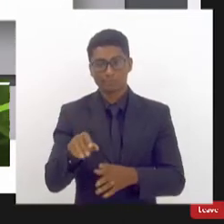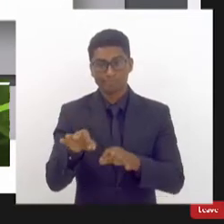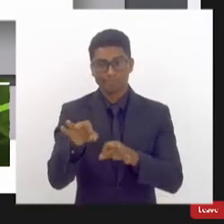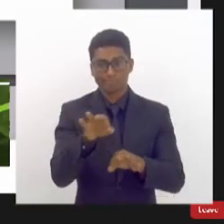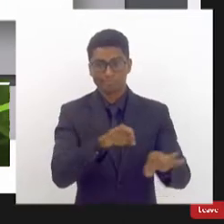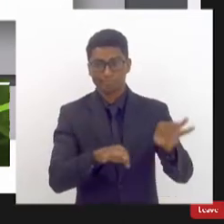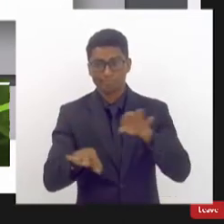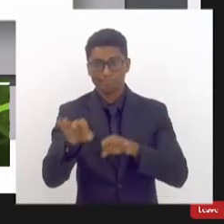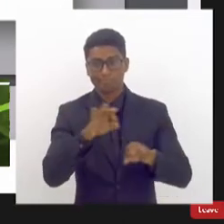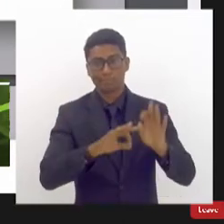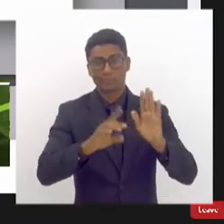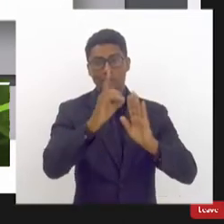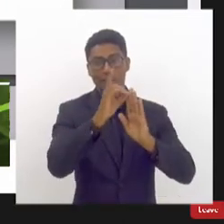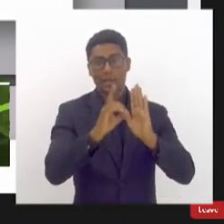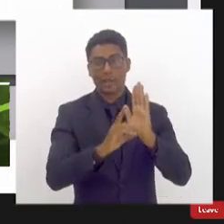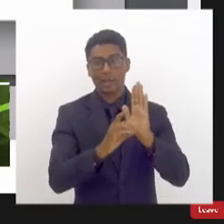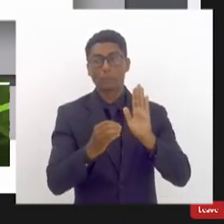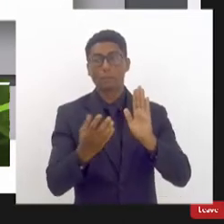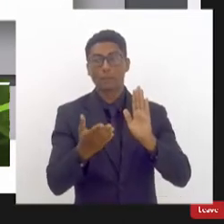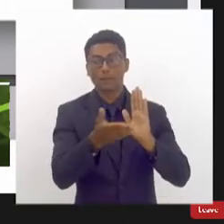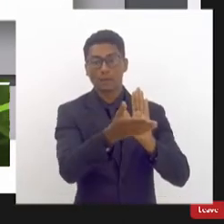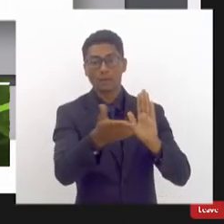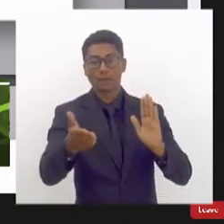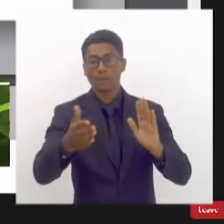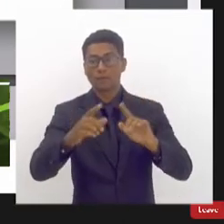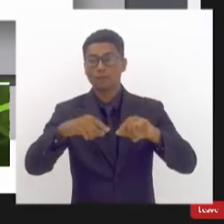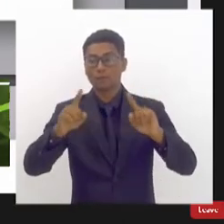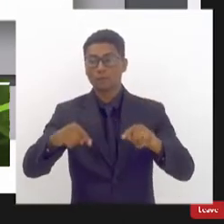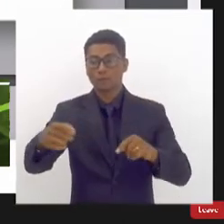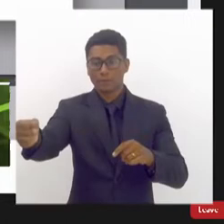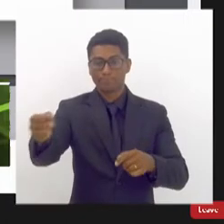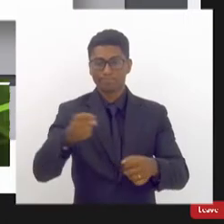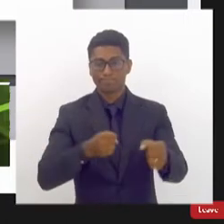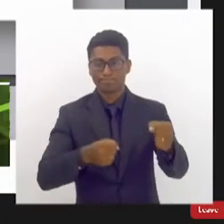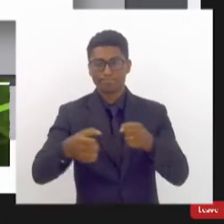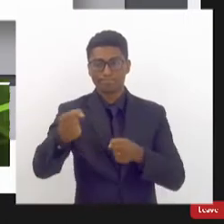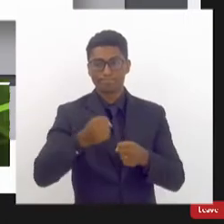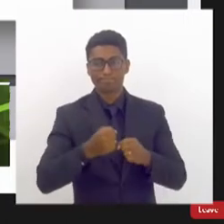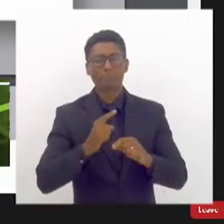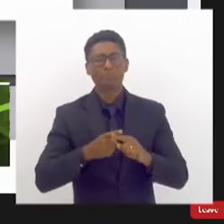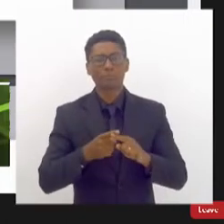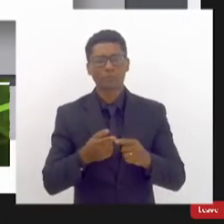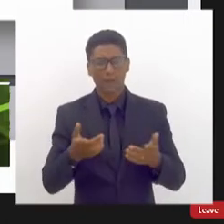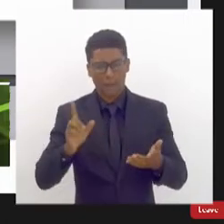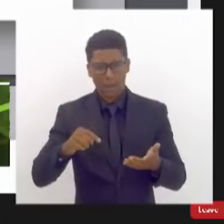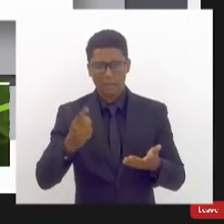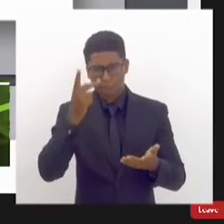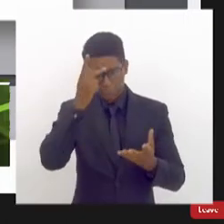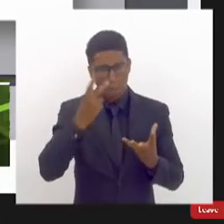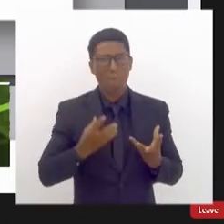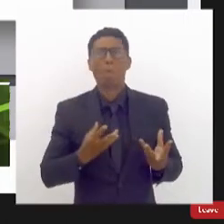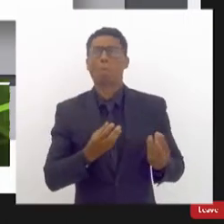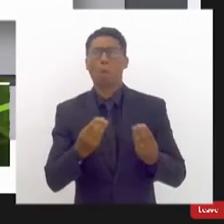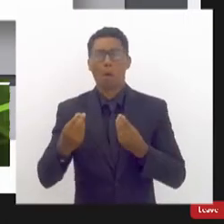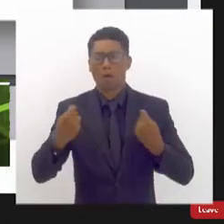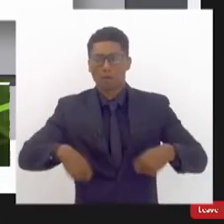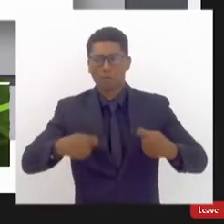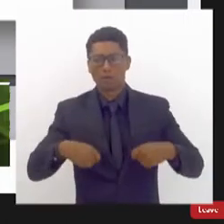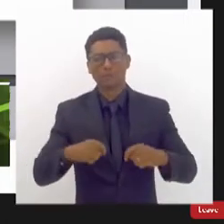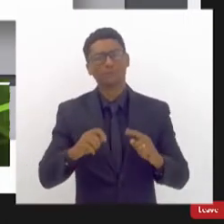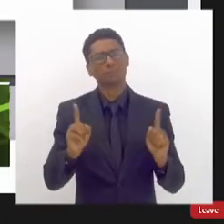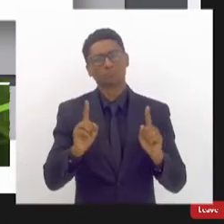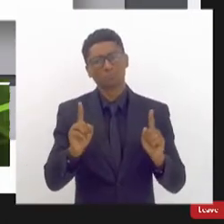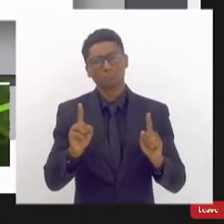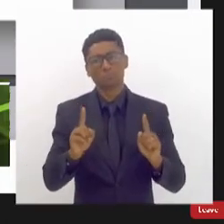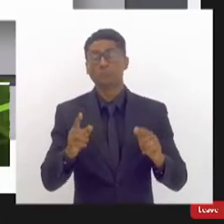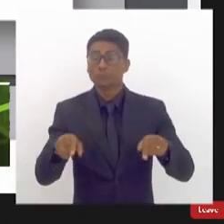de decreto para a cessão desses servidores, até porque não é um número tão grande hoje, e a proposição de um